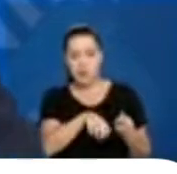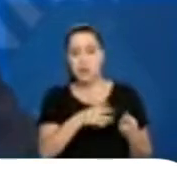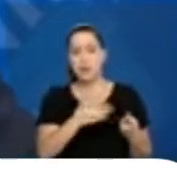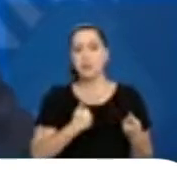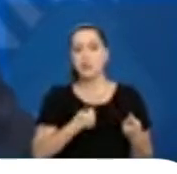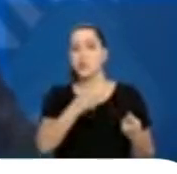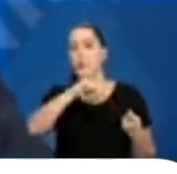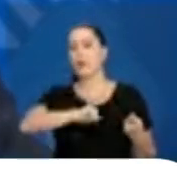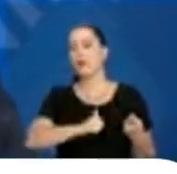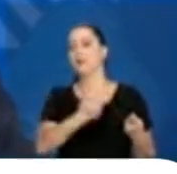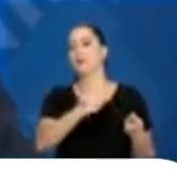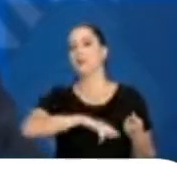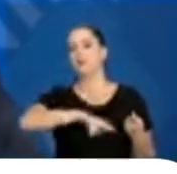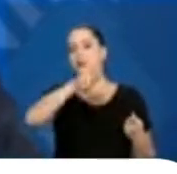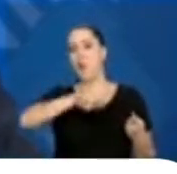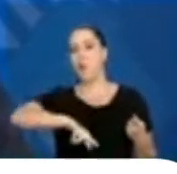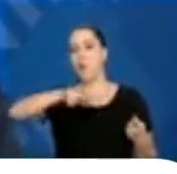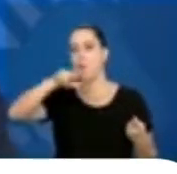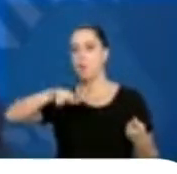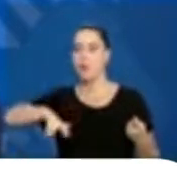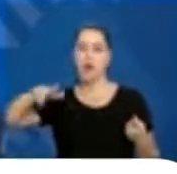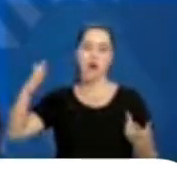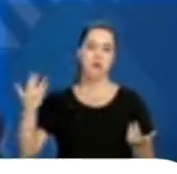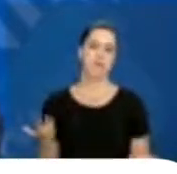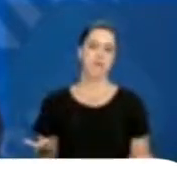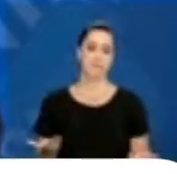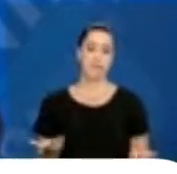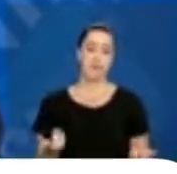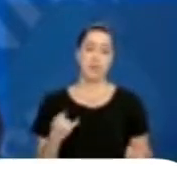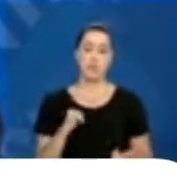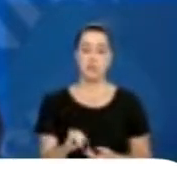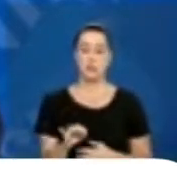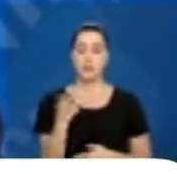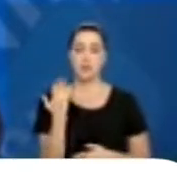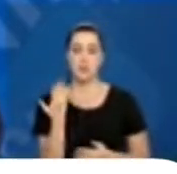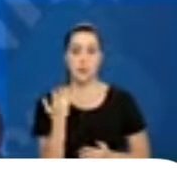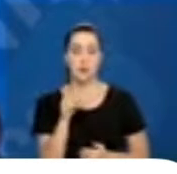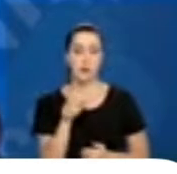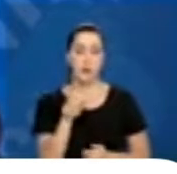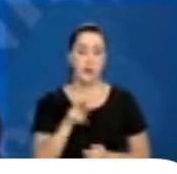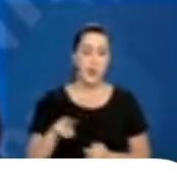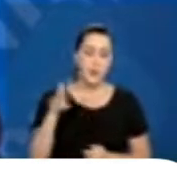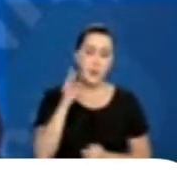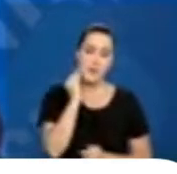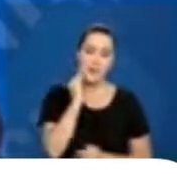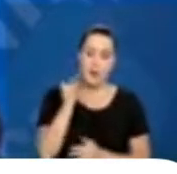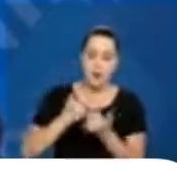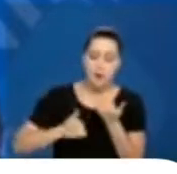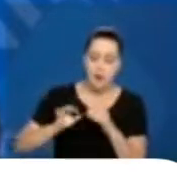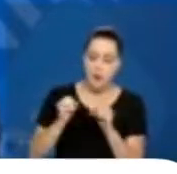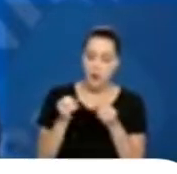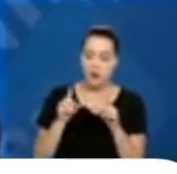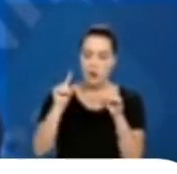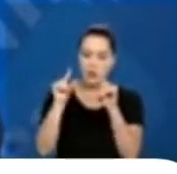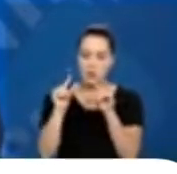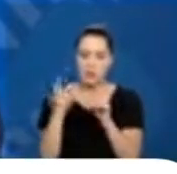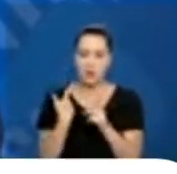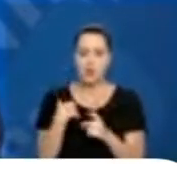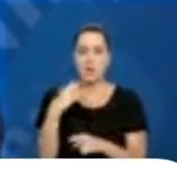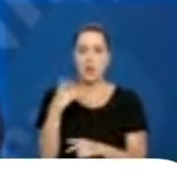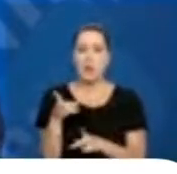não varia muito. Se você pegar um teste que tem uma sensibilidade baixa, só para lembrar, o